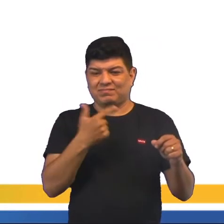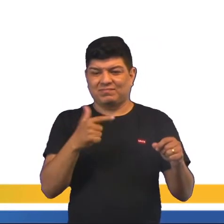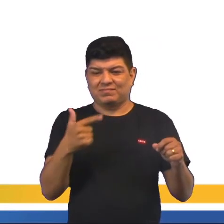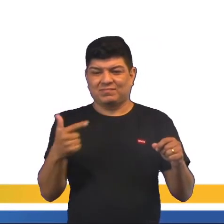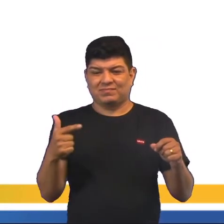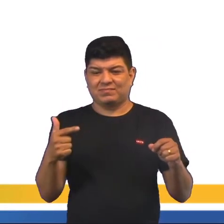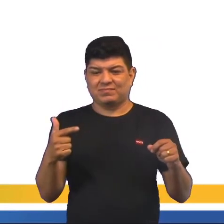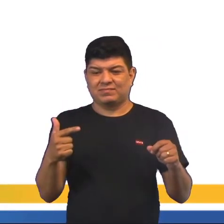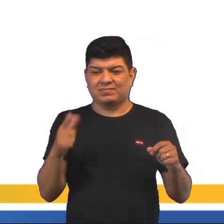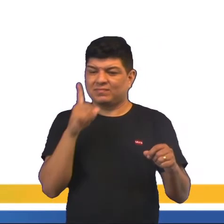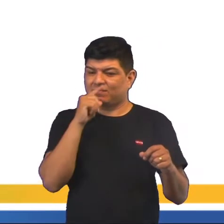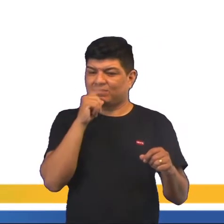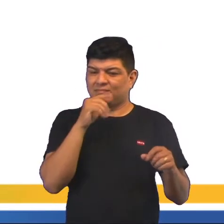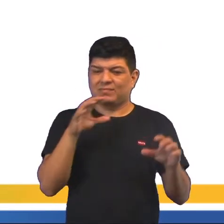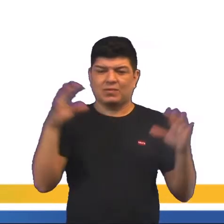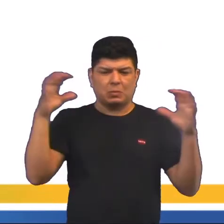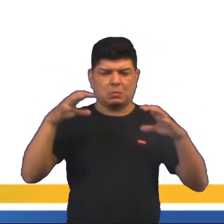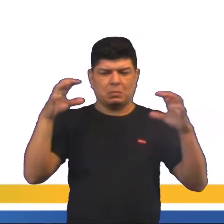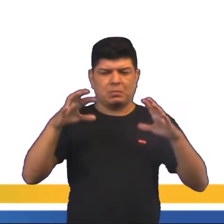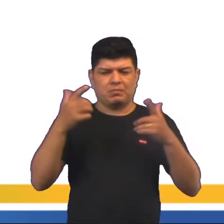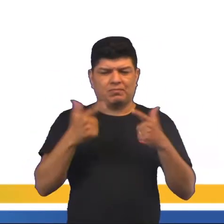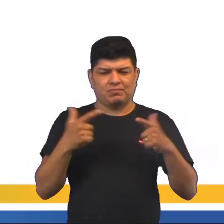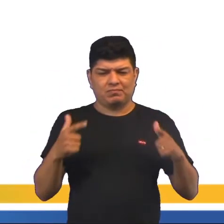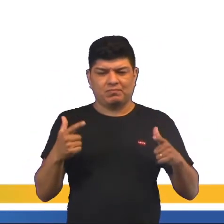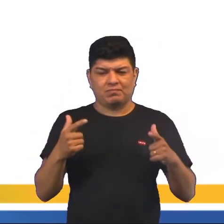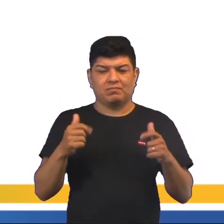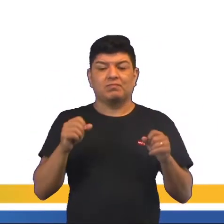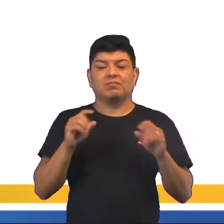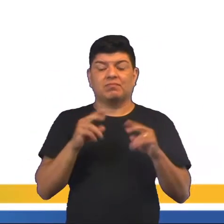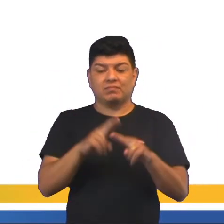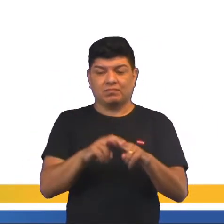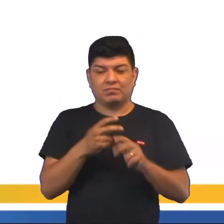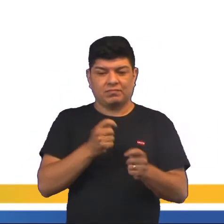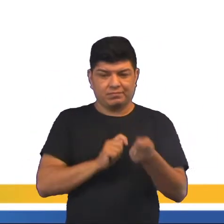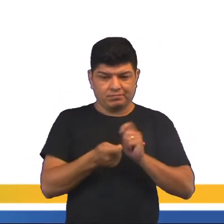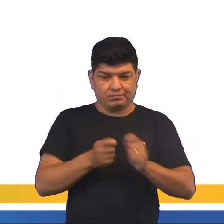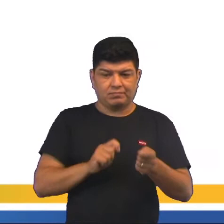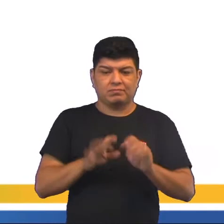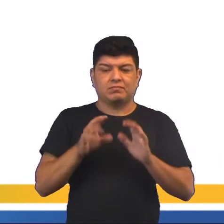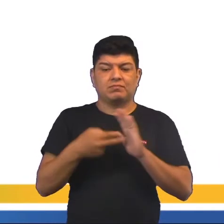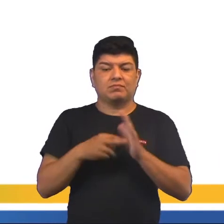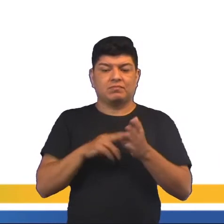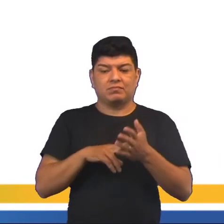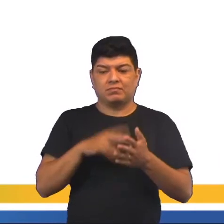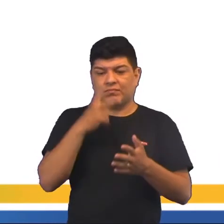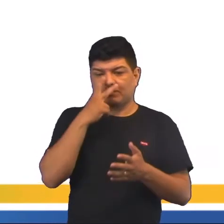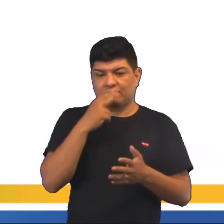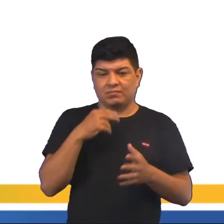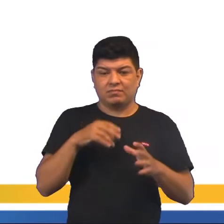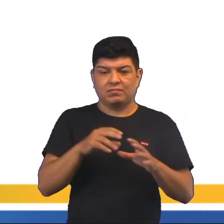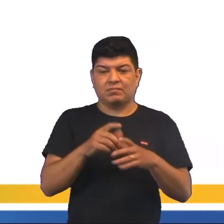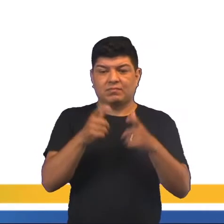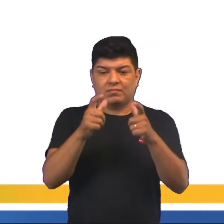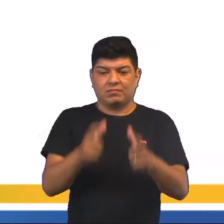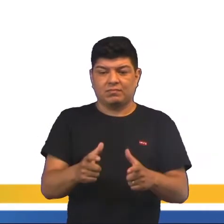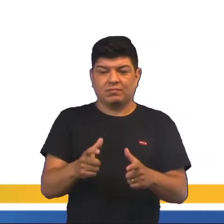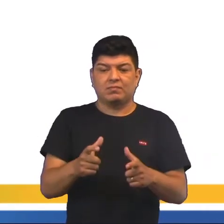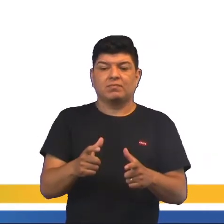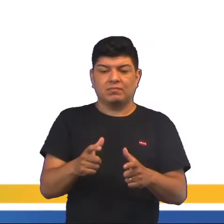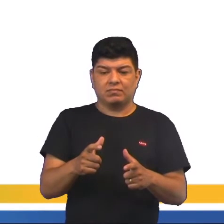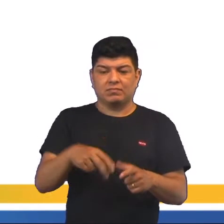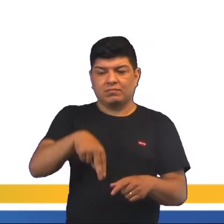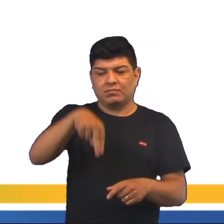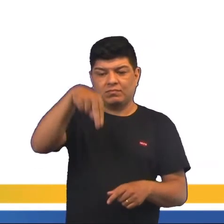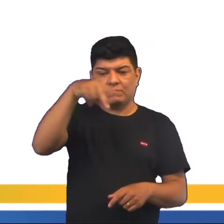tem um volume de chuva adequado. Então, o domínio da Caatinga corresponde à região da depressão